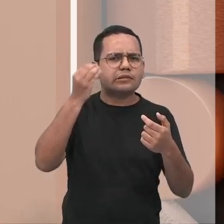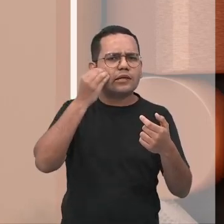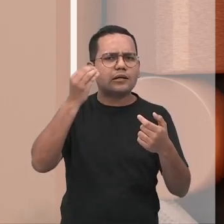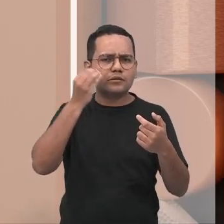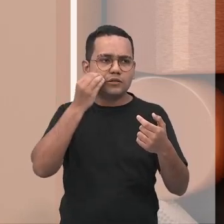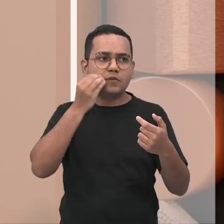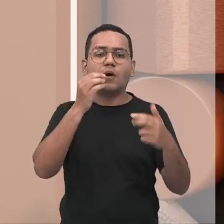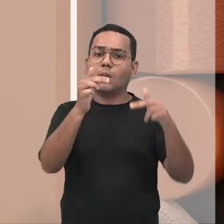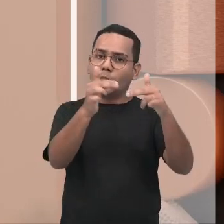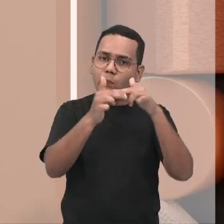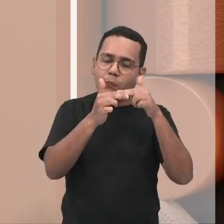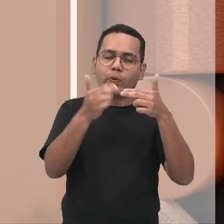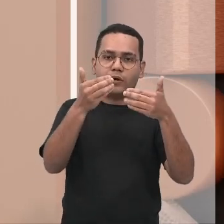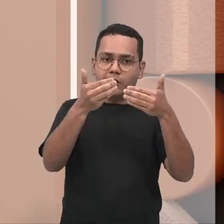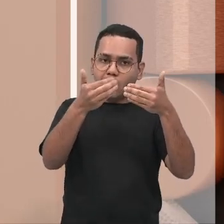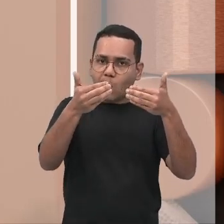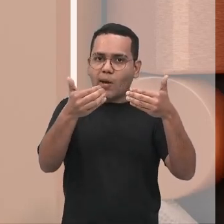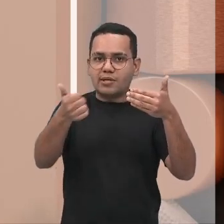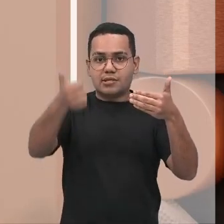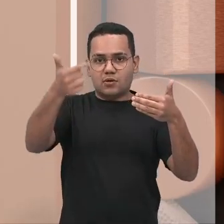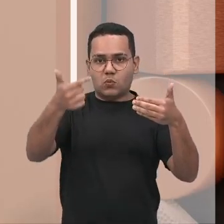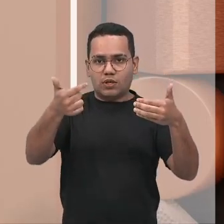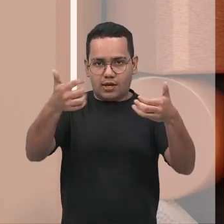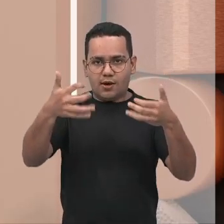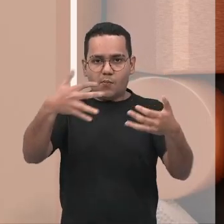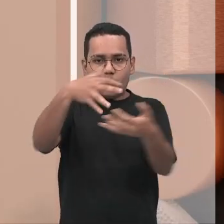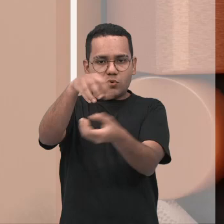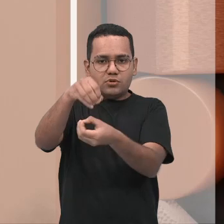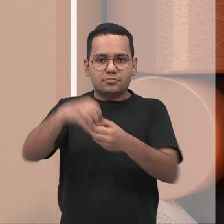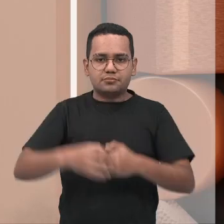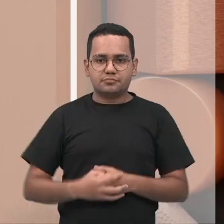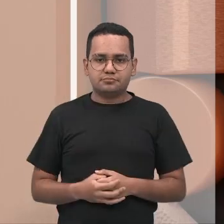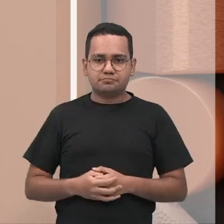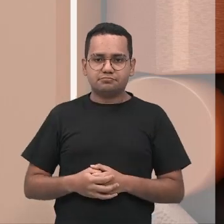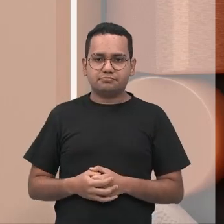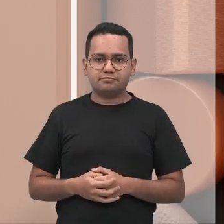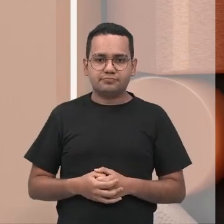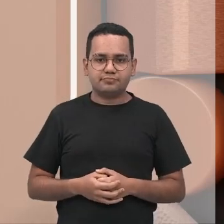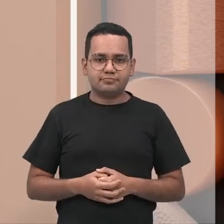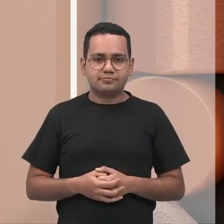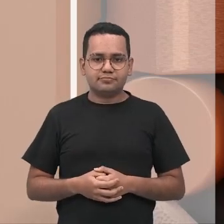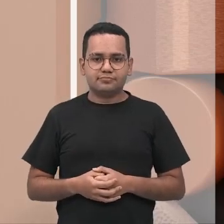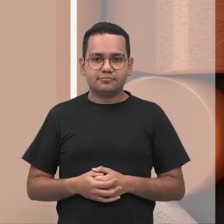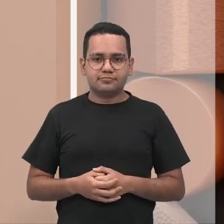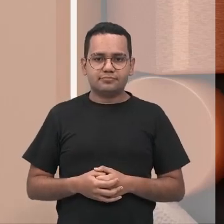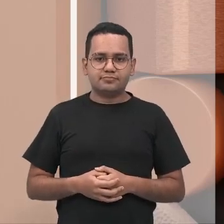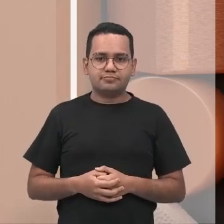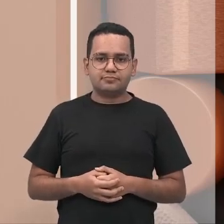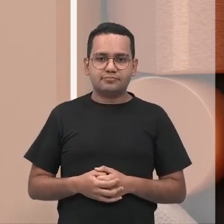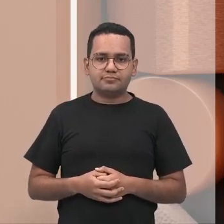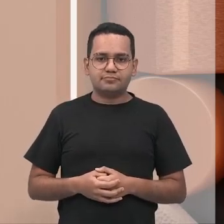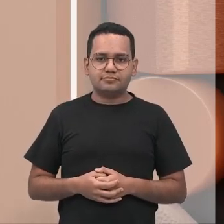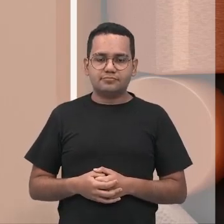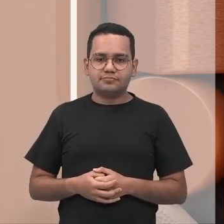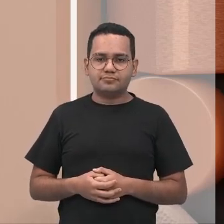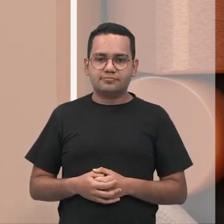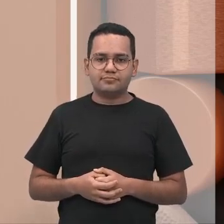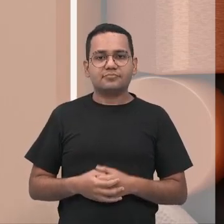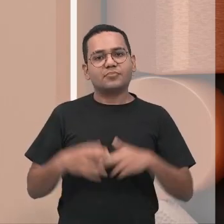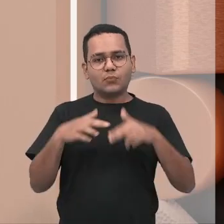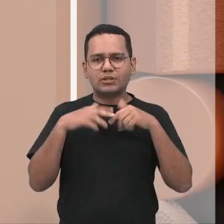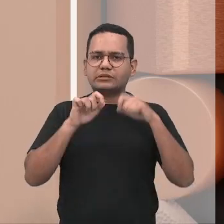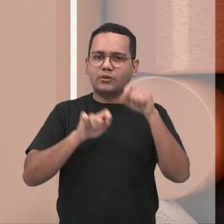Segunda Guerra Mundial. A gente pode dizer que a Segunda Guerra Mundial foi a Grande Guerra